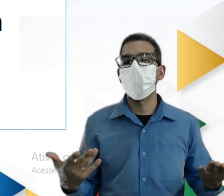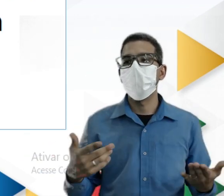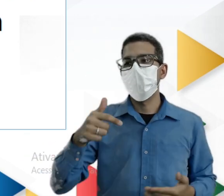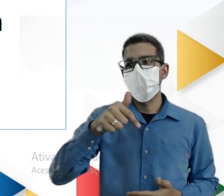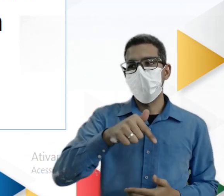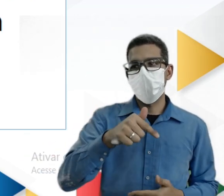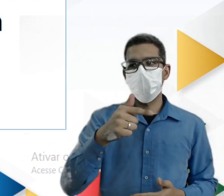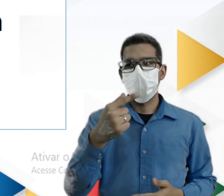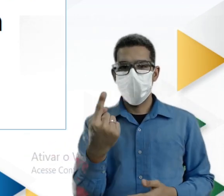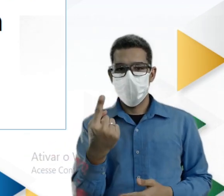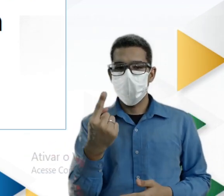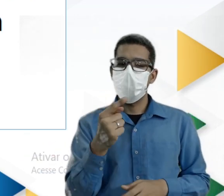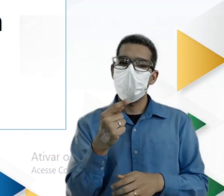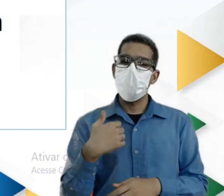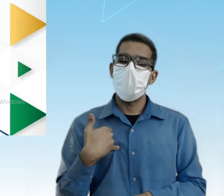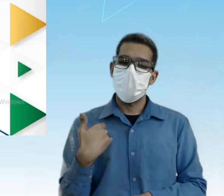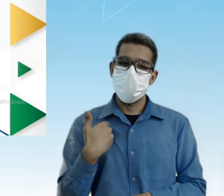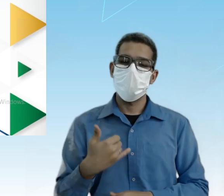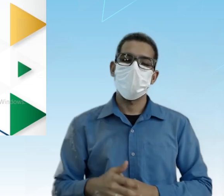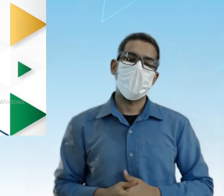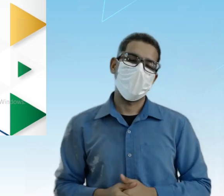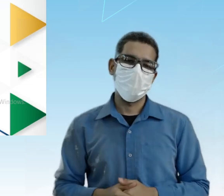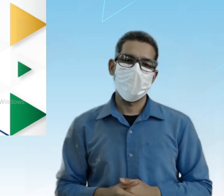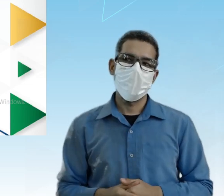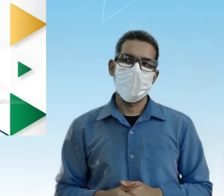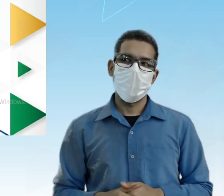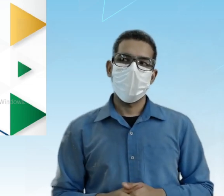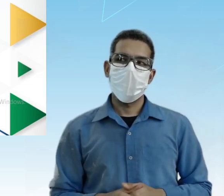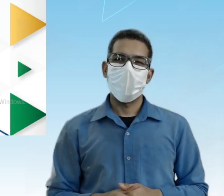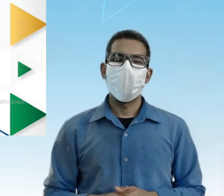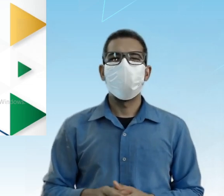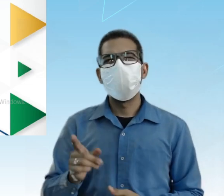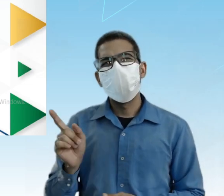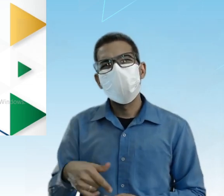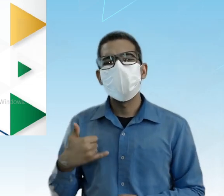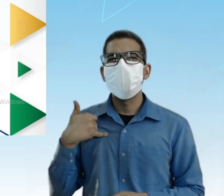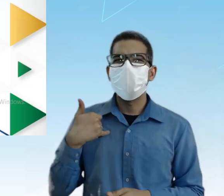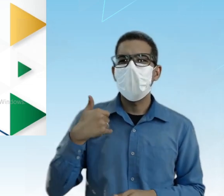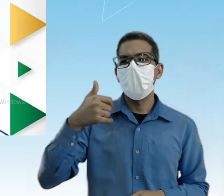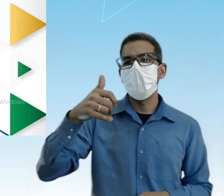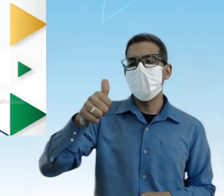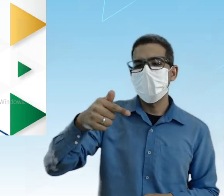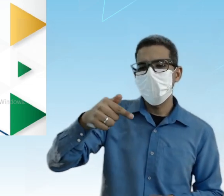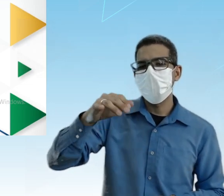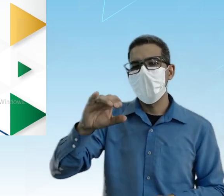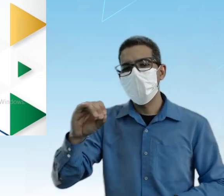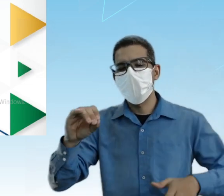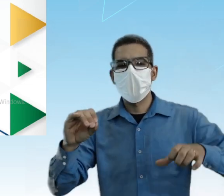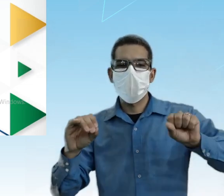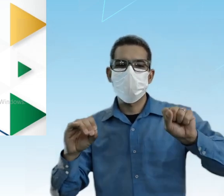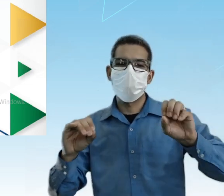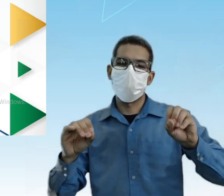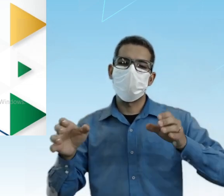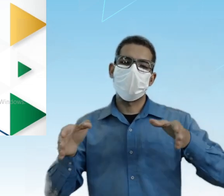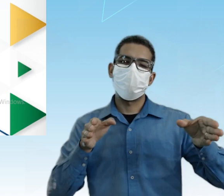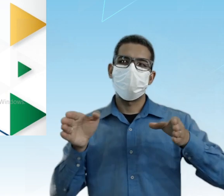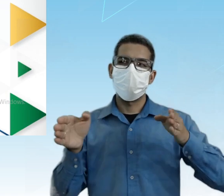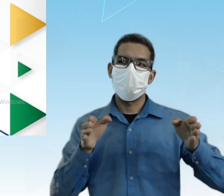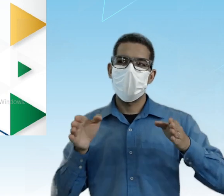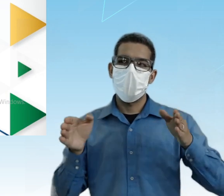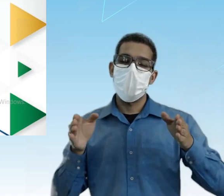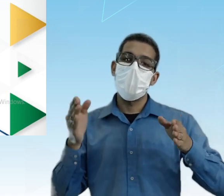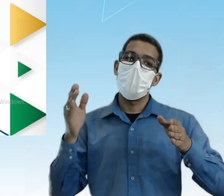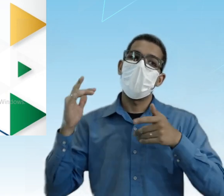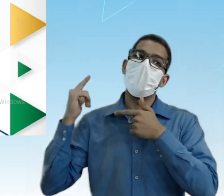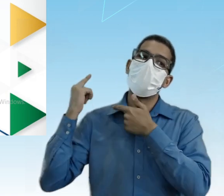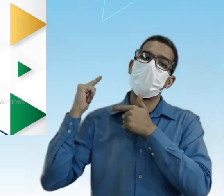71 anos. Na faixa de 71 para 80 anos. Vem aumentando muito nos últimos